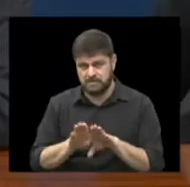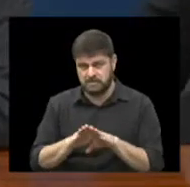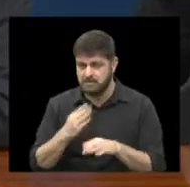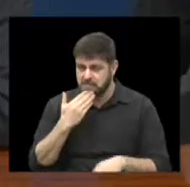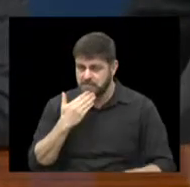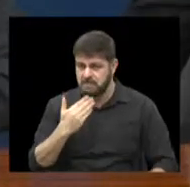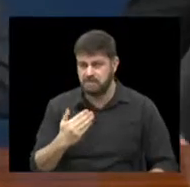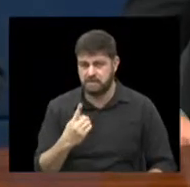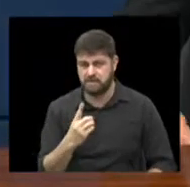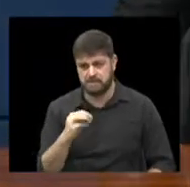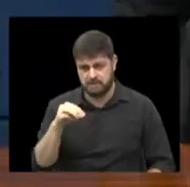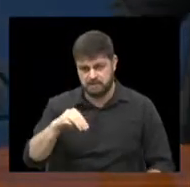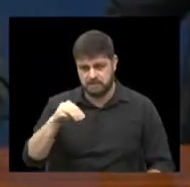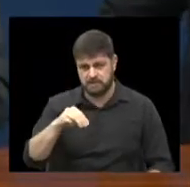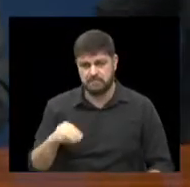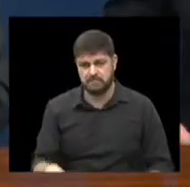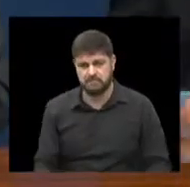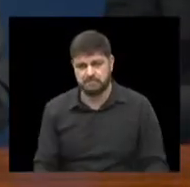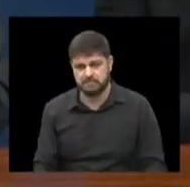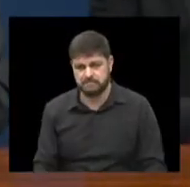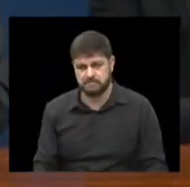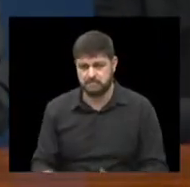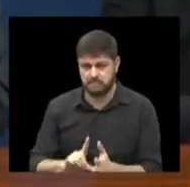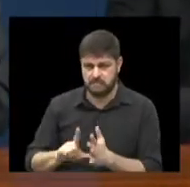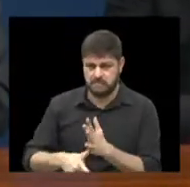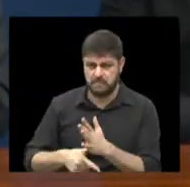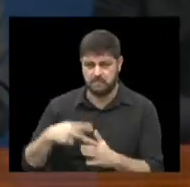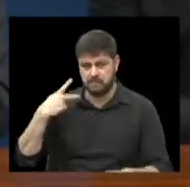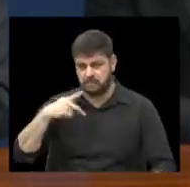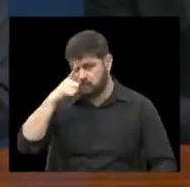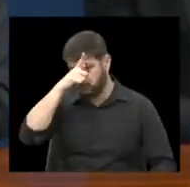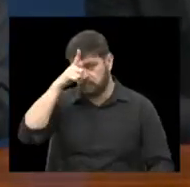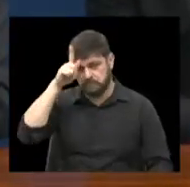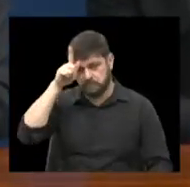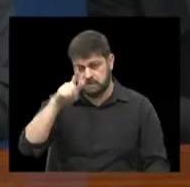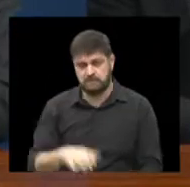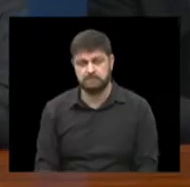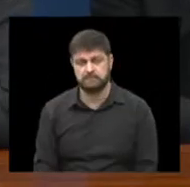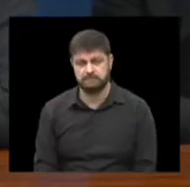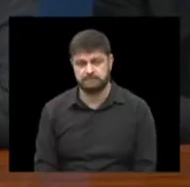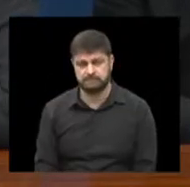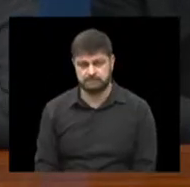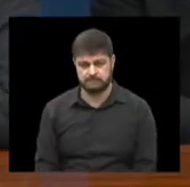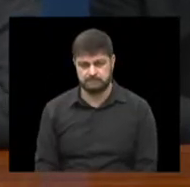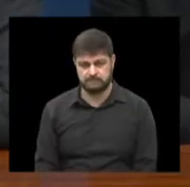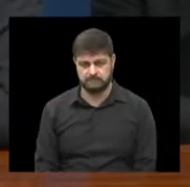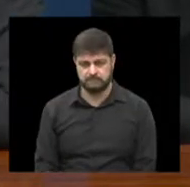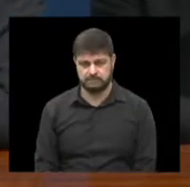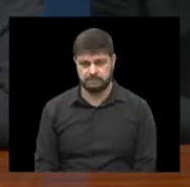vereador, Vossa Excelência terá o tempo logo após o vereador Gustavo Peta.